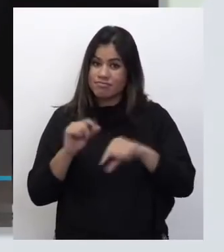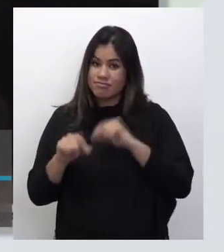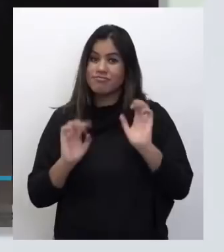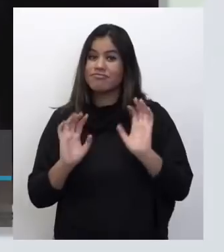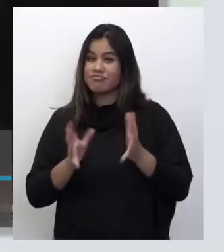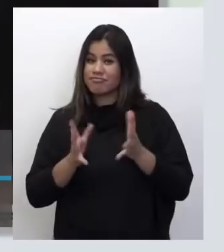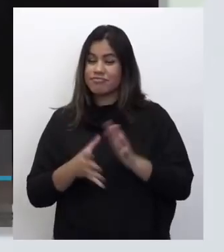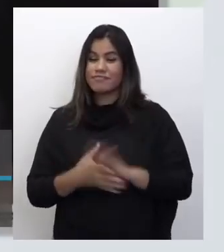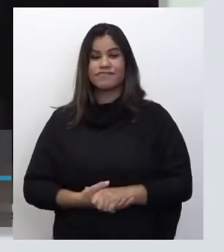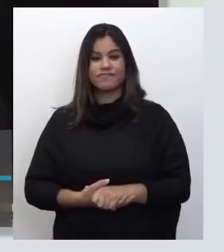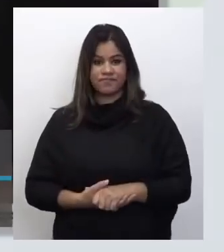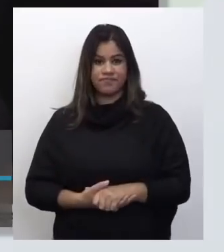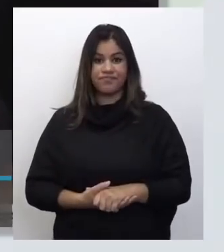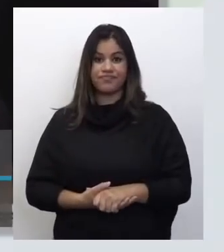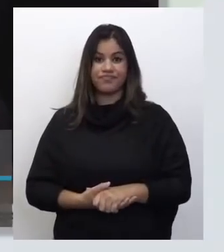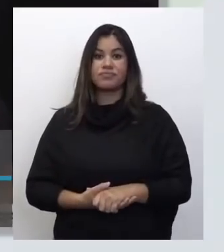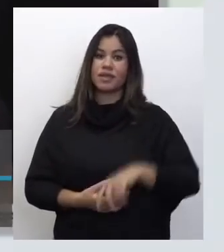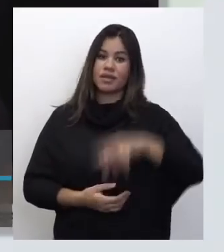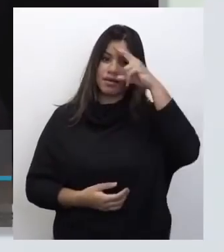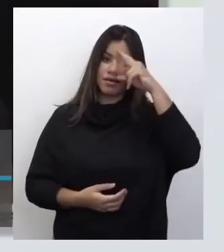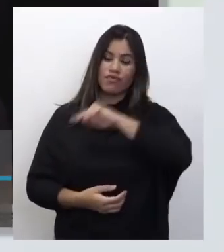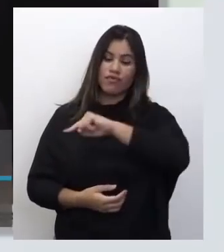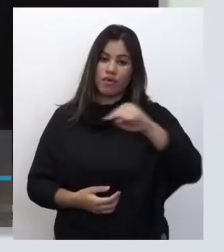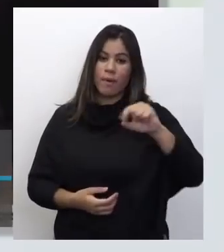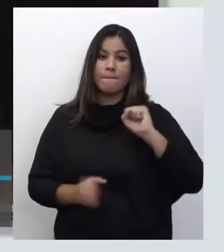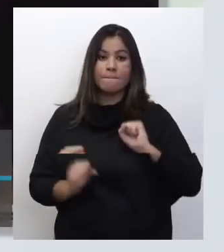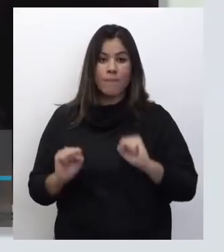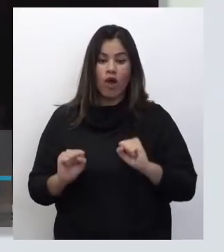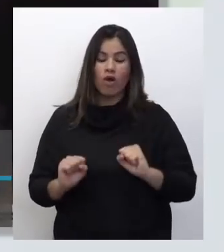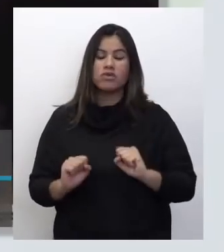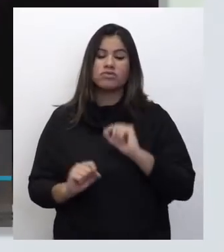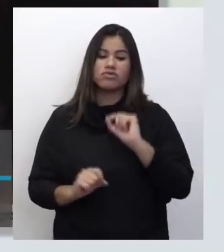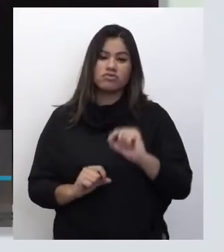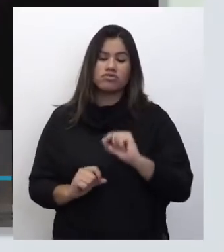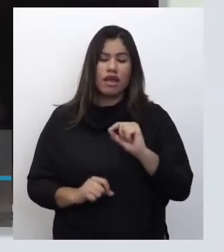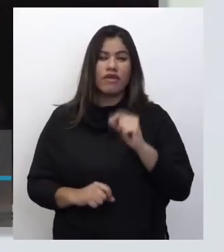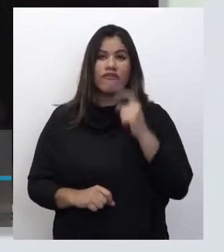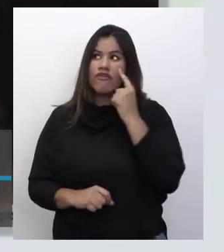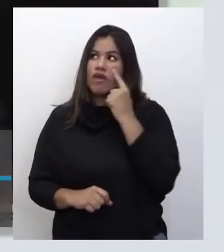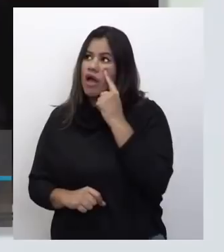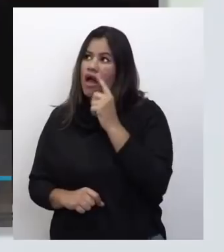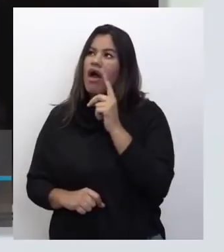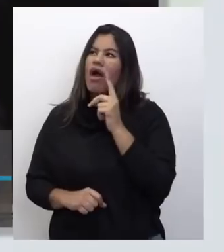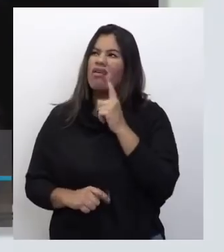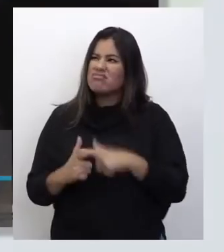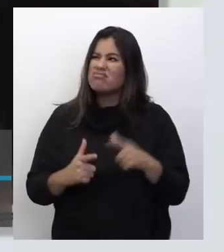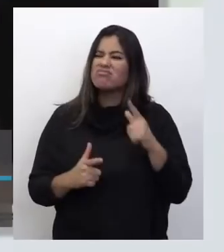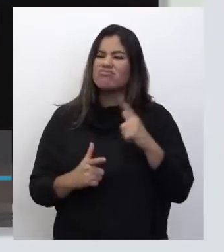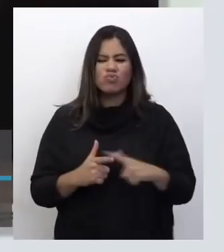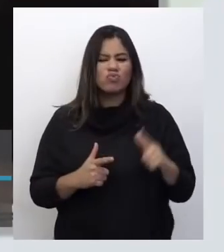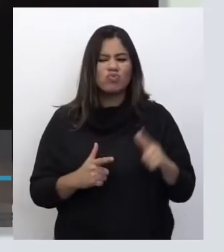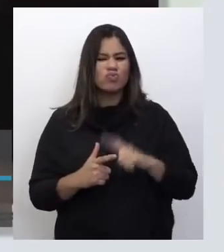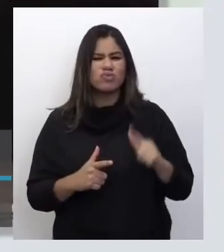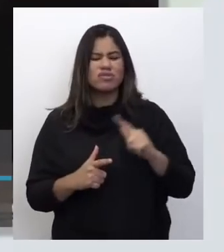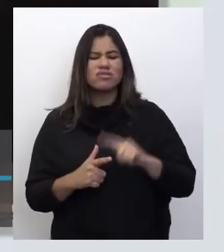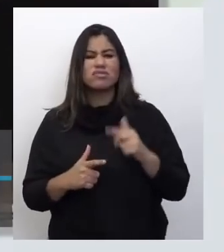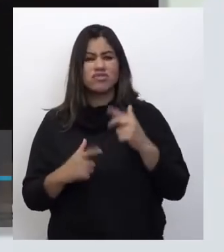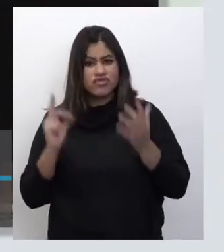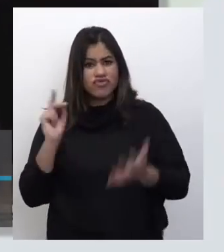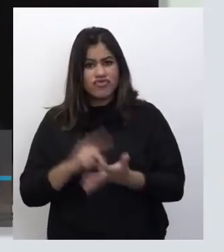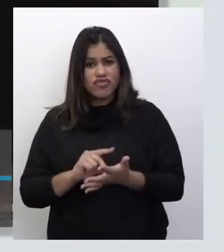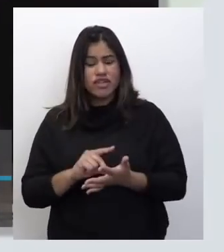janela? Lembrando que vocês poderiam escolher problemas reais para abordar nesse